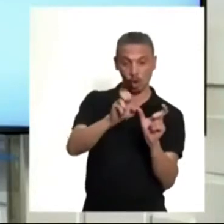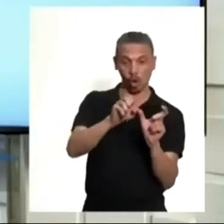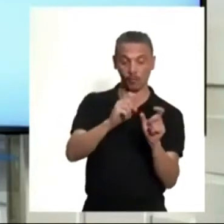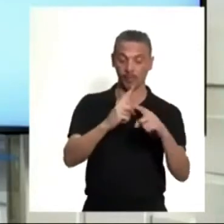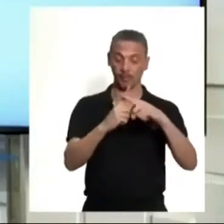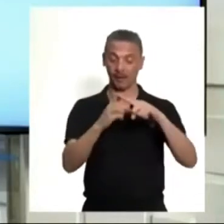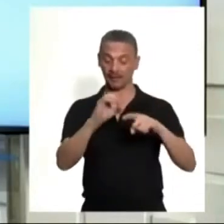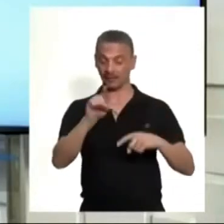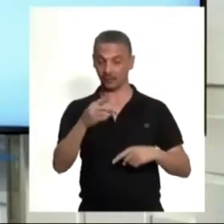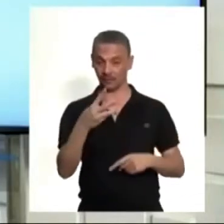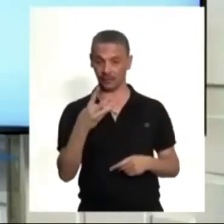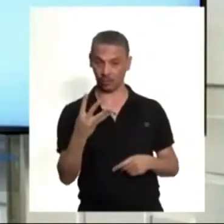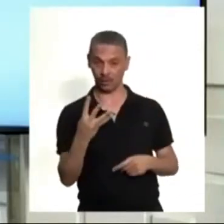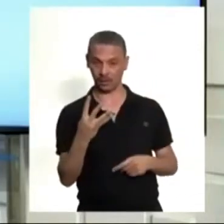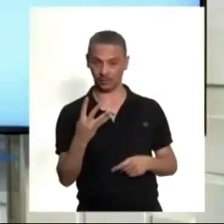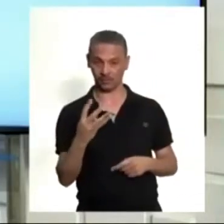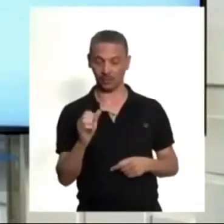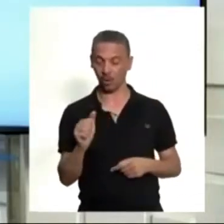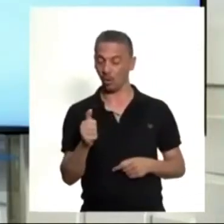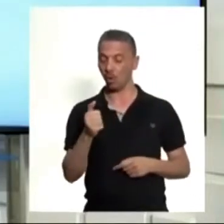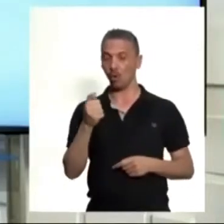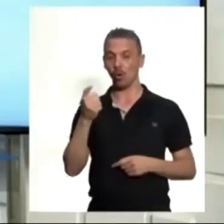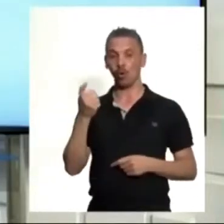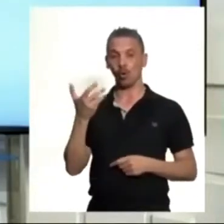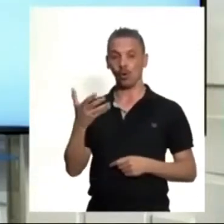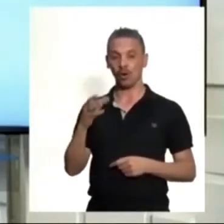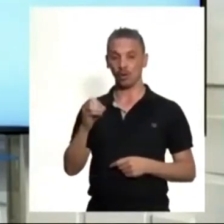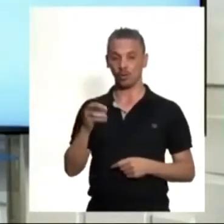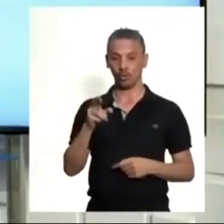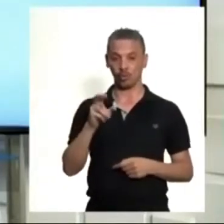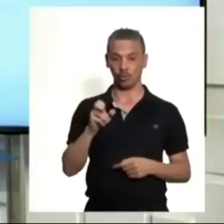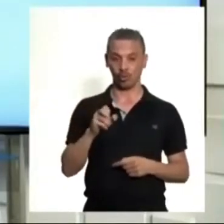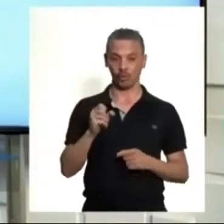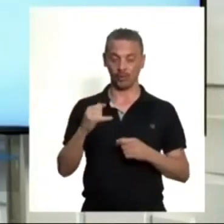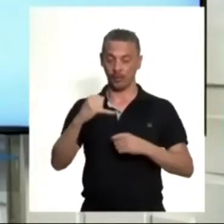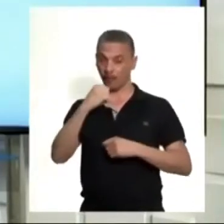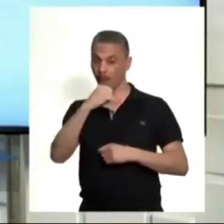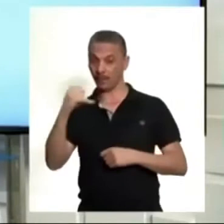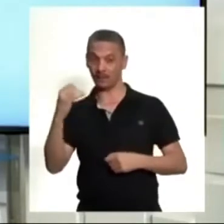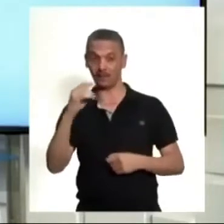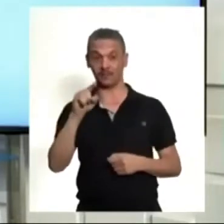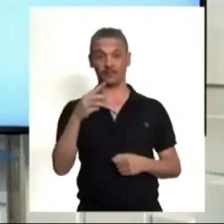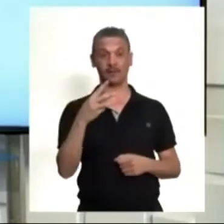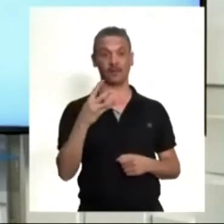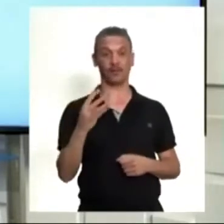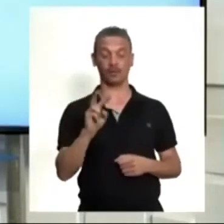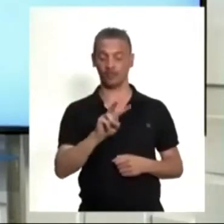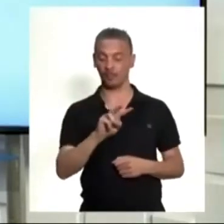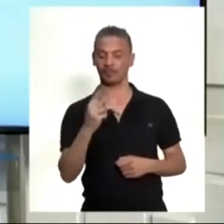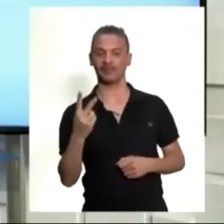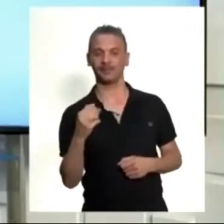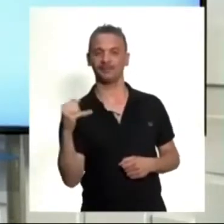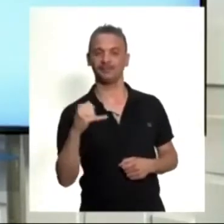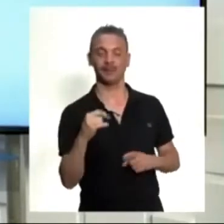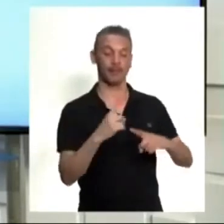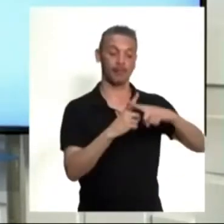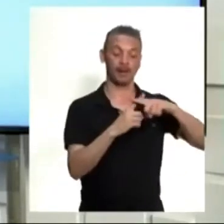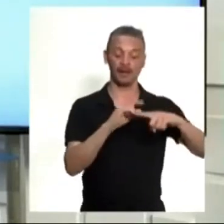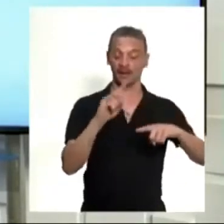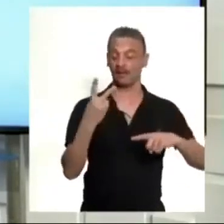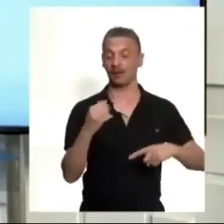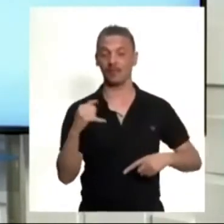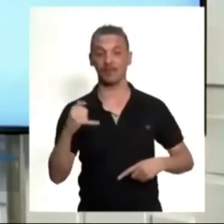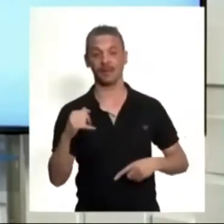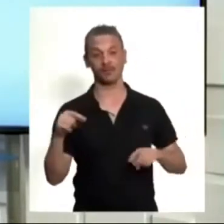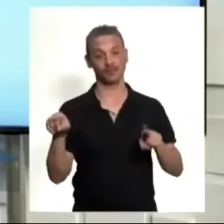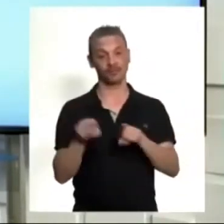0,34 volts, quanto que vale o potencial de oxidação do cobre? Menos 0,34 volts. É só você inverter o sinal. O importante